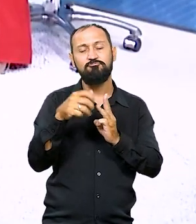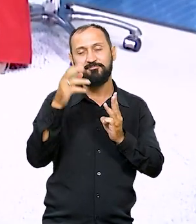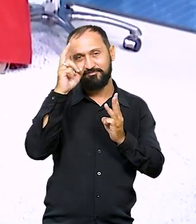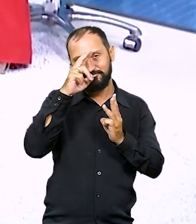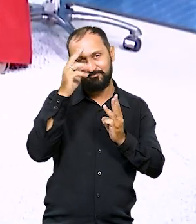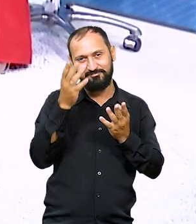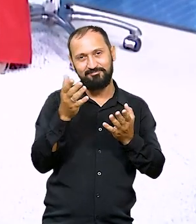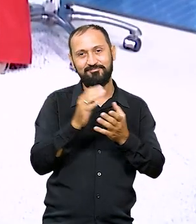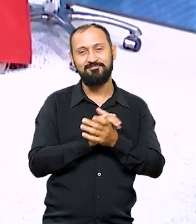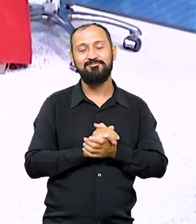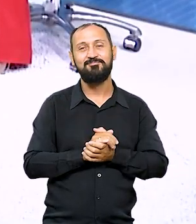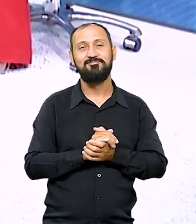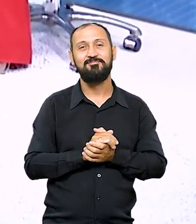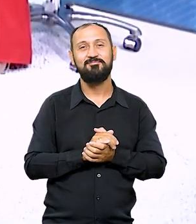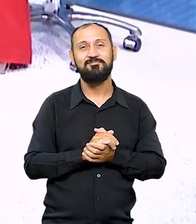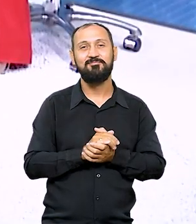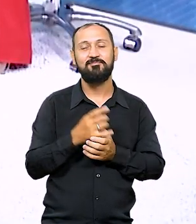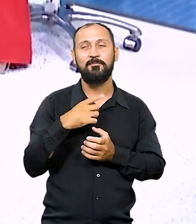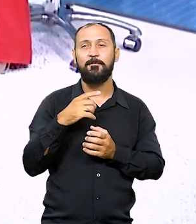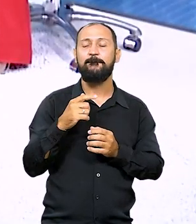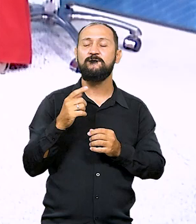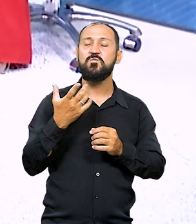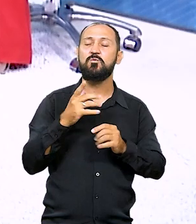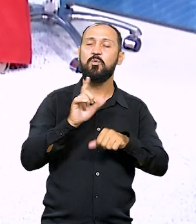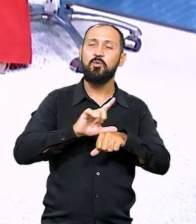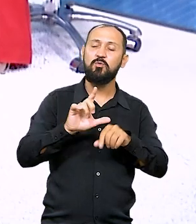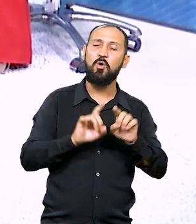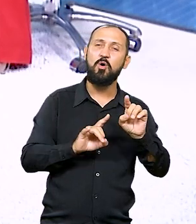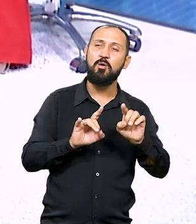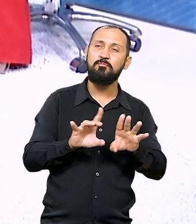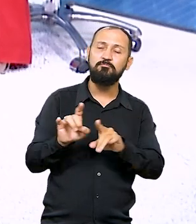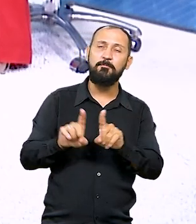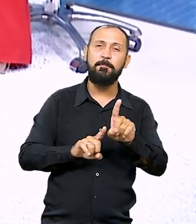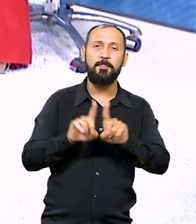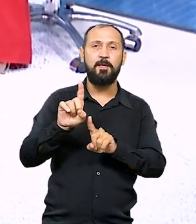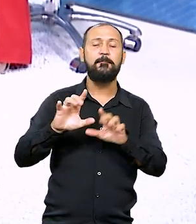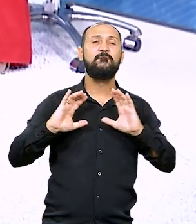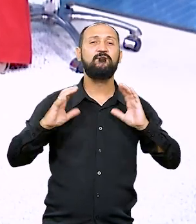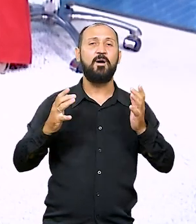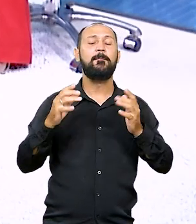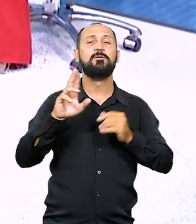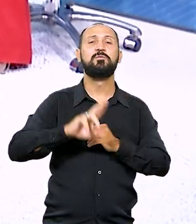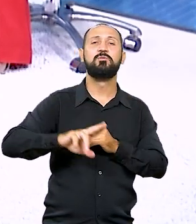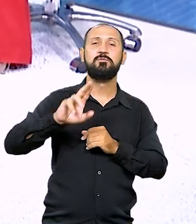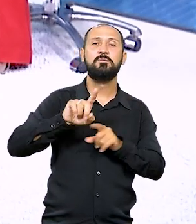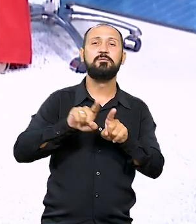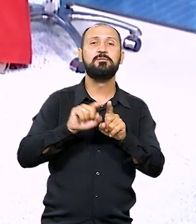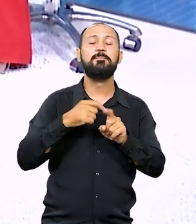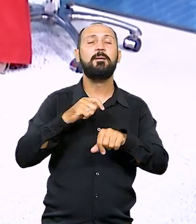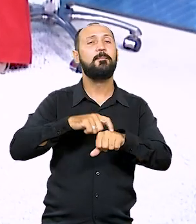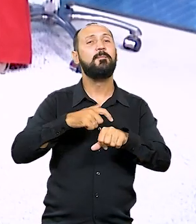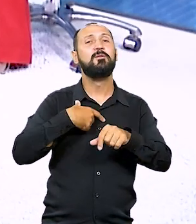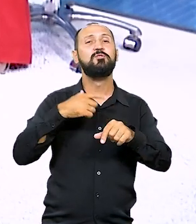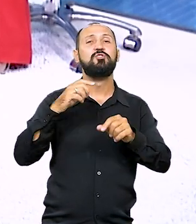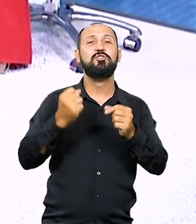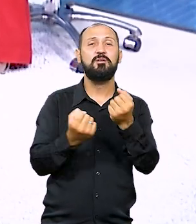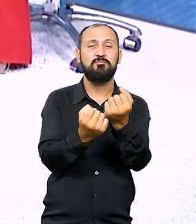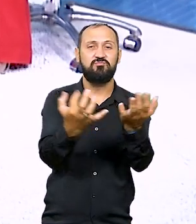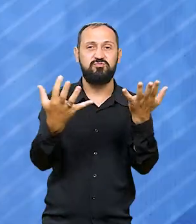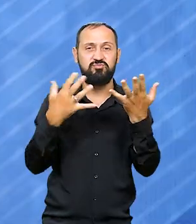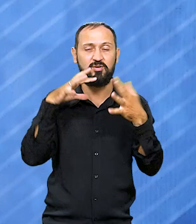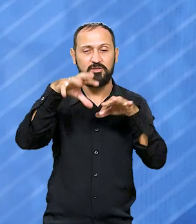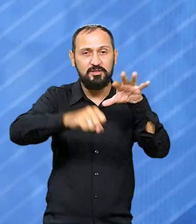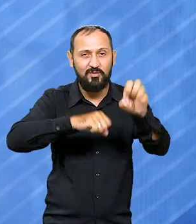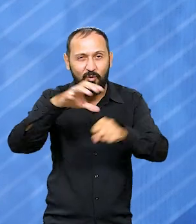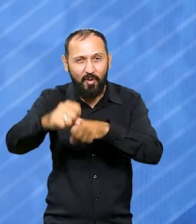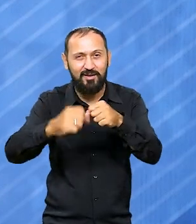fala muito do contrato temporário, lembra da questão do aumento do comércio, do pessoal de festas e eventos, mas ele é muito utilizado do pessoal de safra